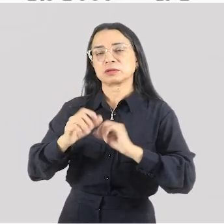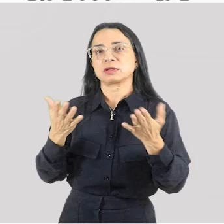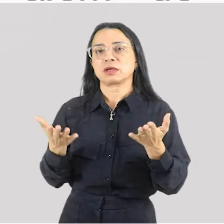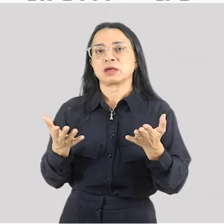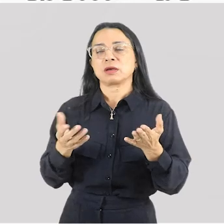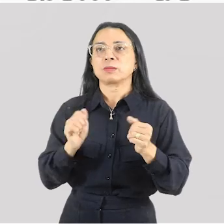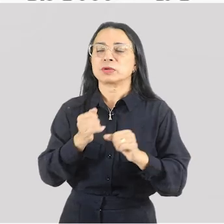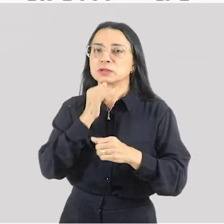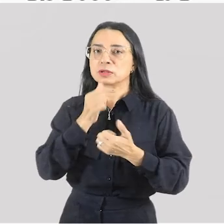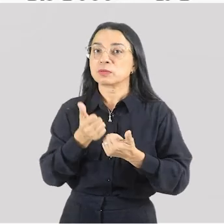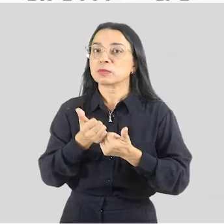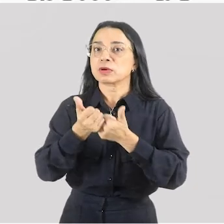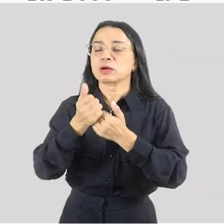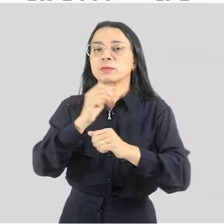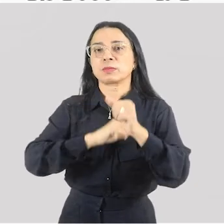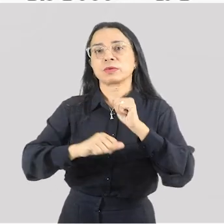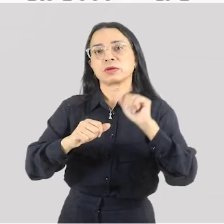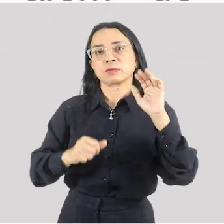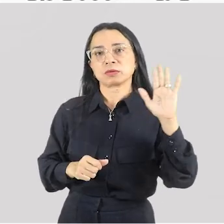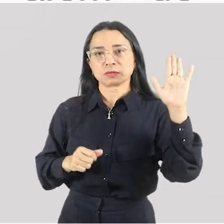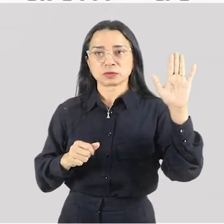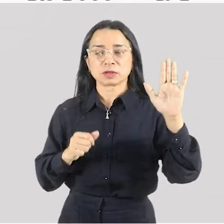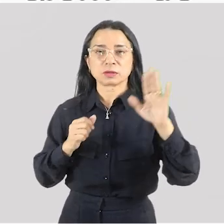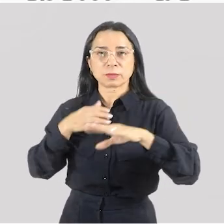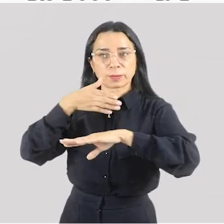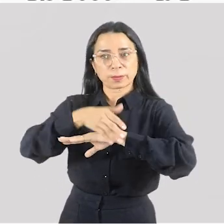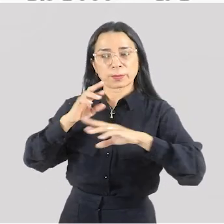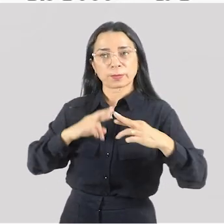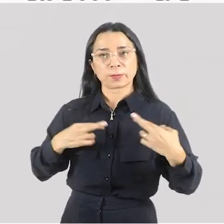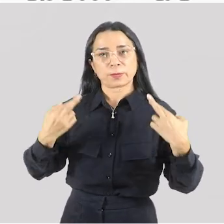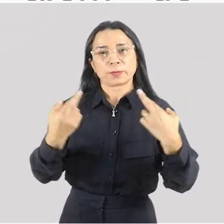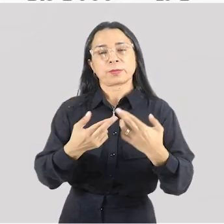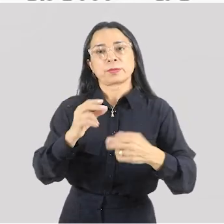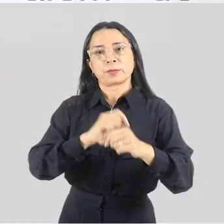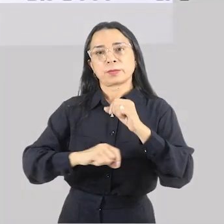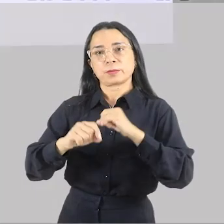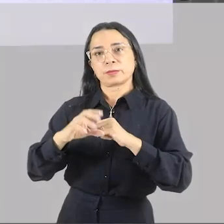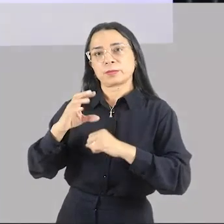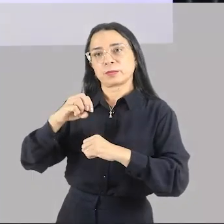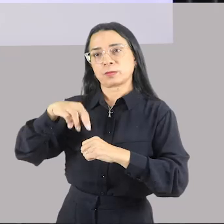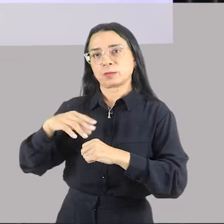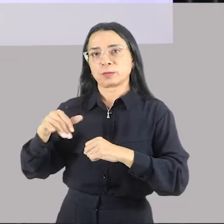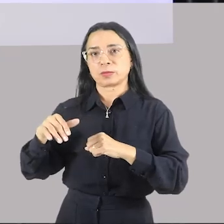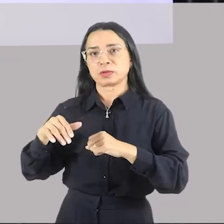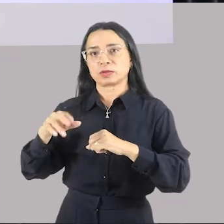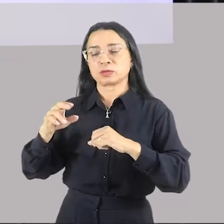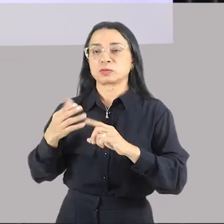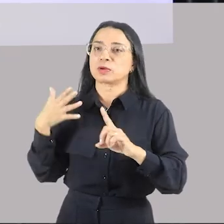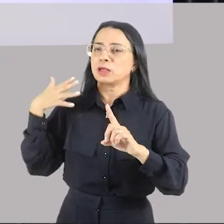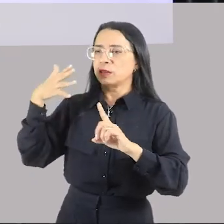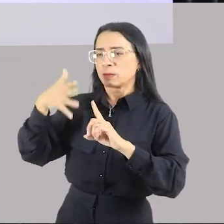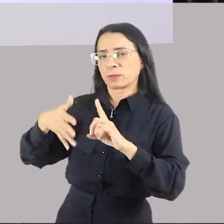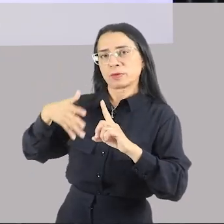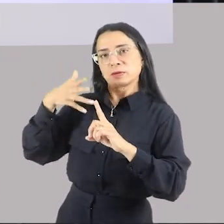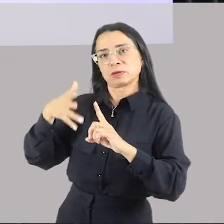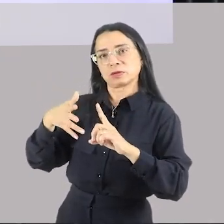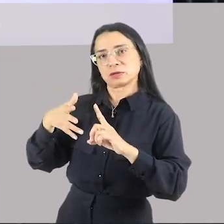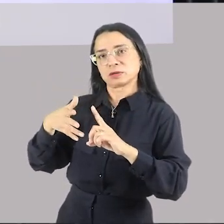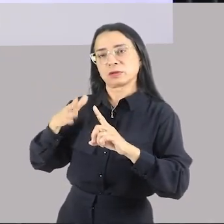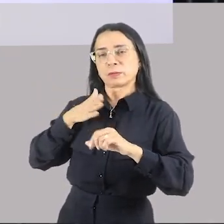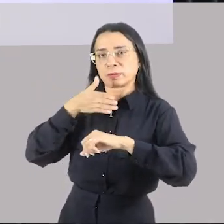candidato, participa ali das reuniões, vai lá no comício, né? Você está participando de forma mais